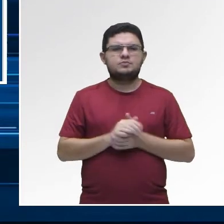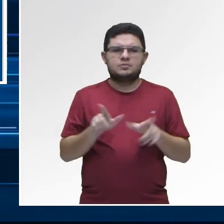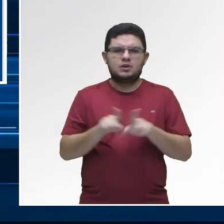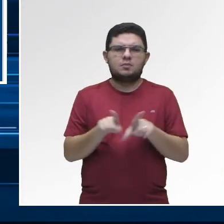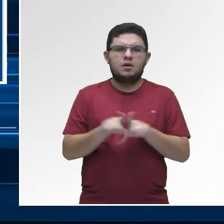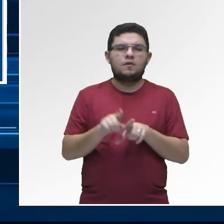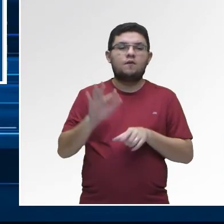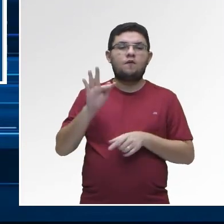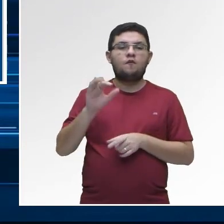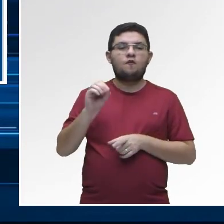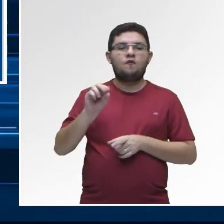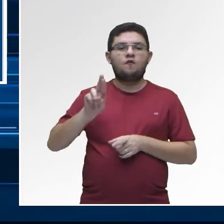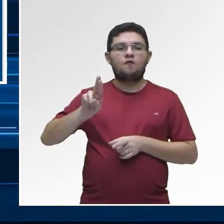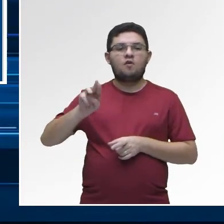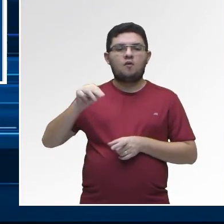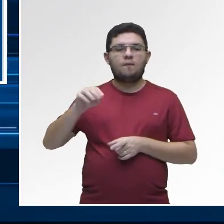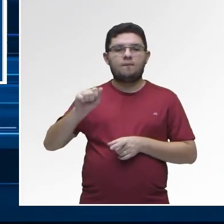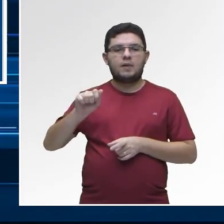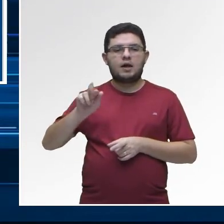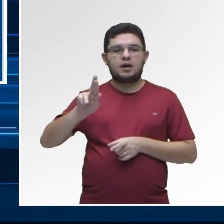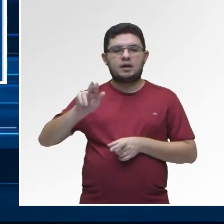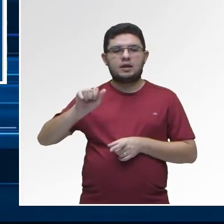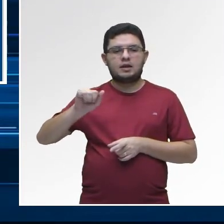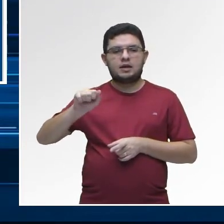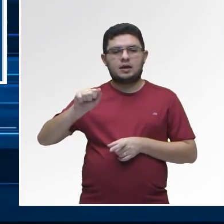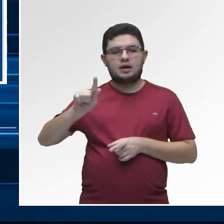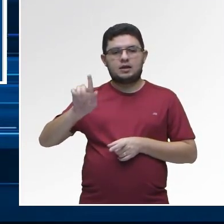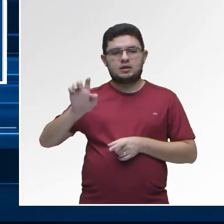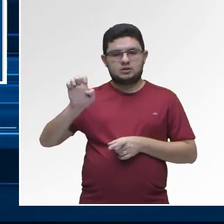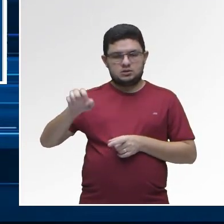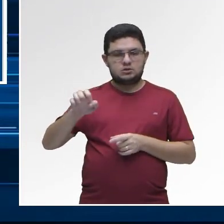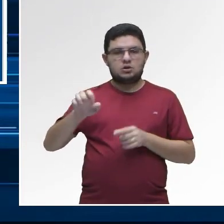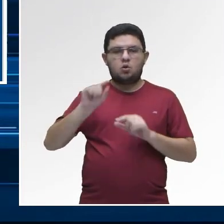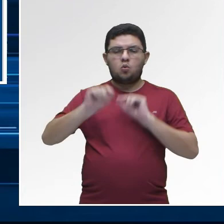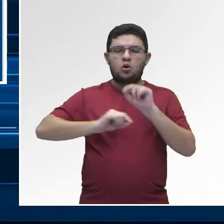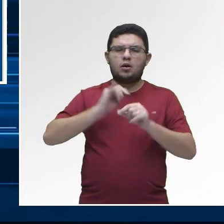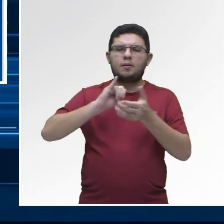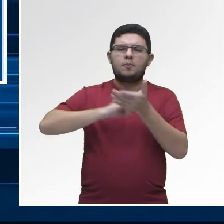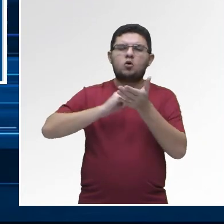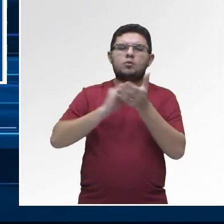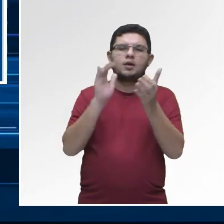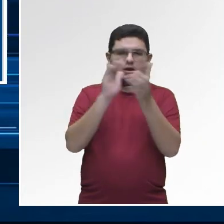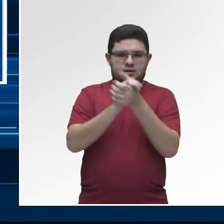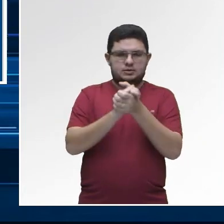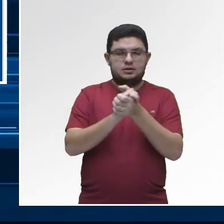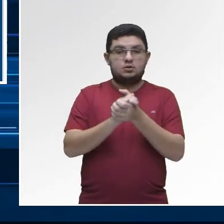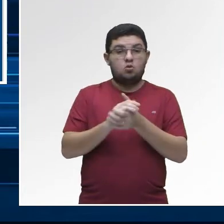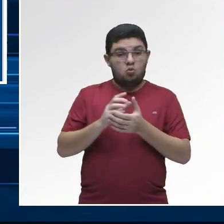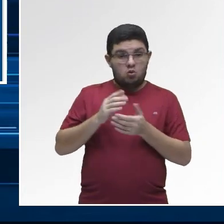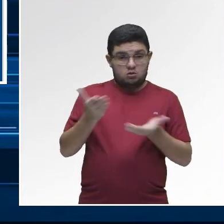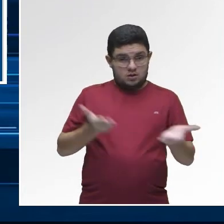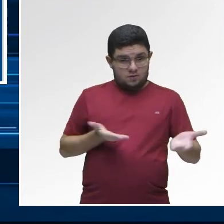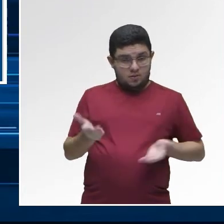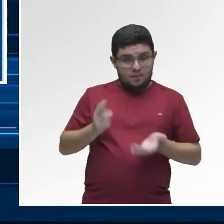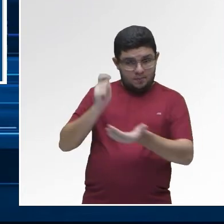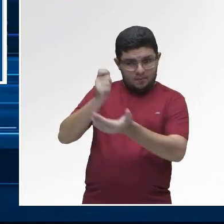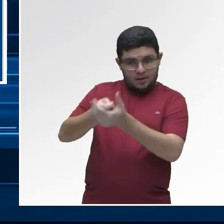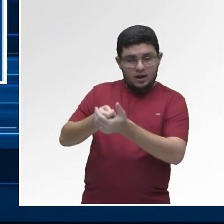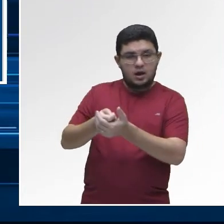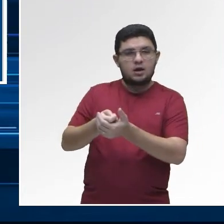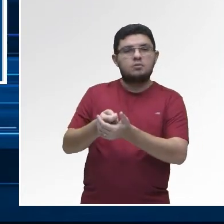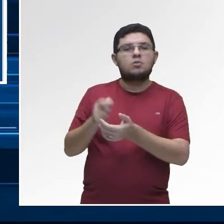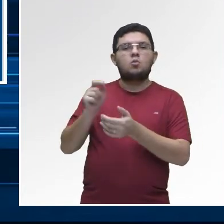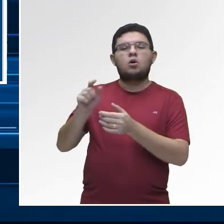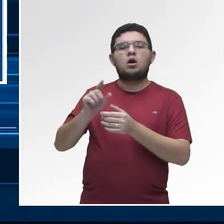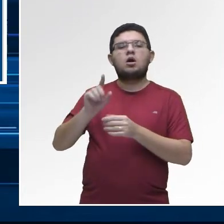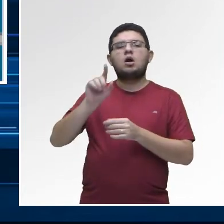formariagem, taxa de casamento, pagamento pelo servo para ter direito de casar com mulher não serva, por exemplo, com uma